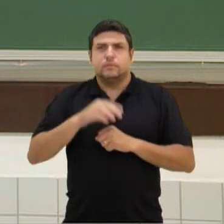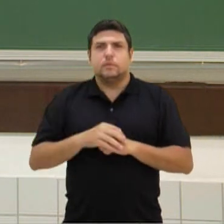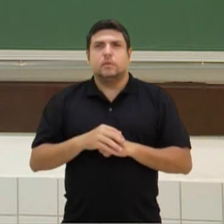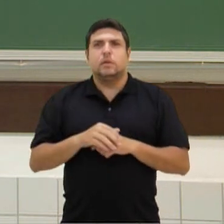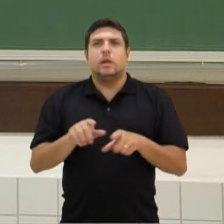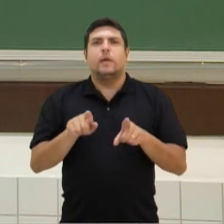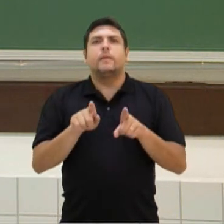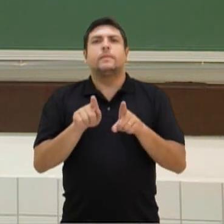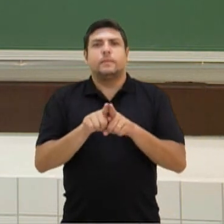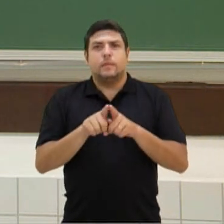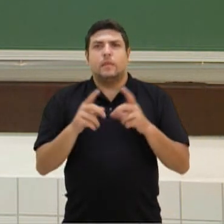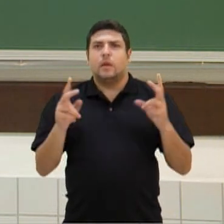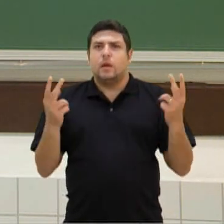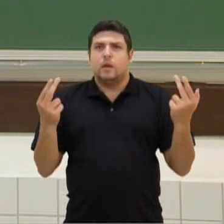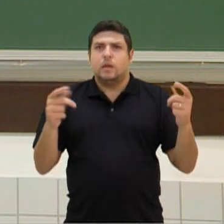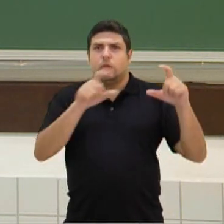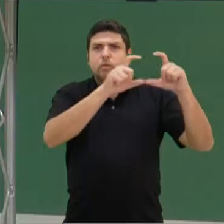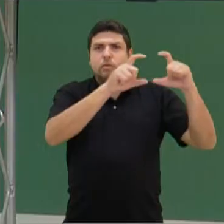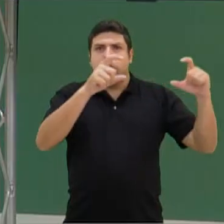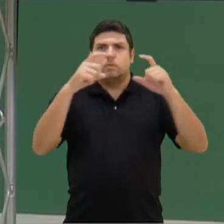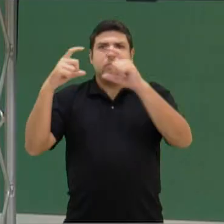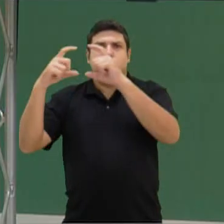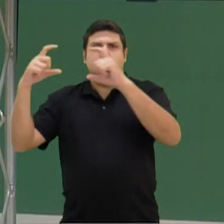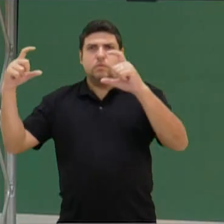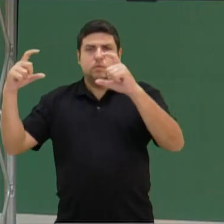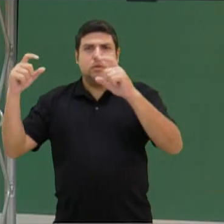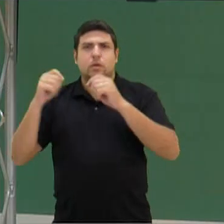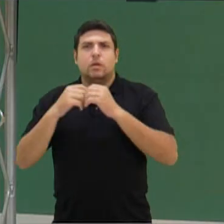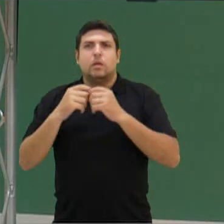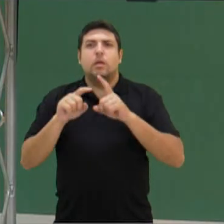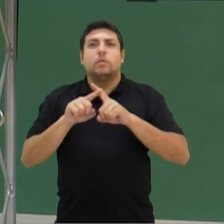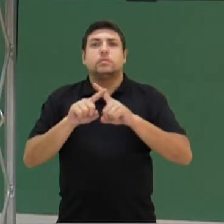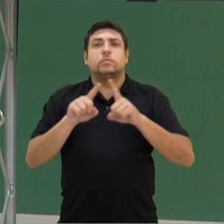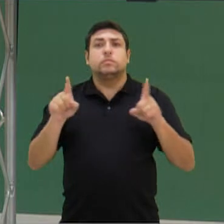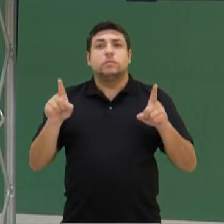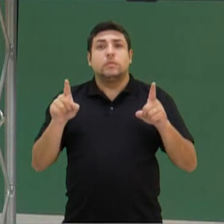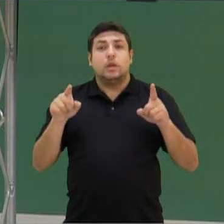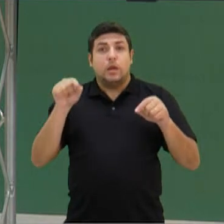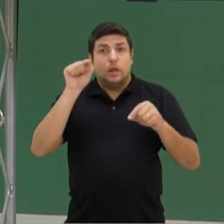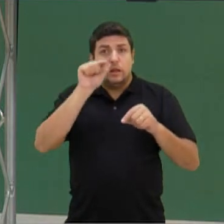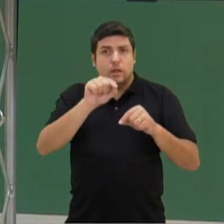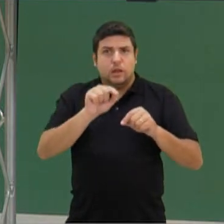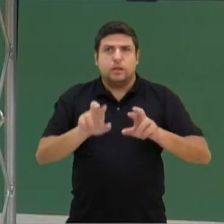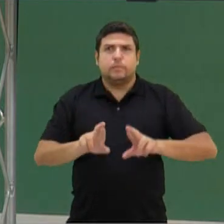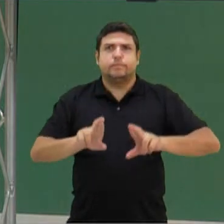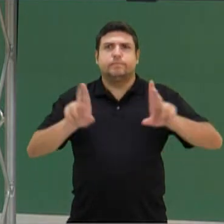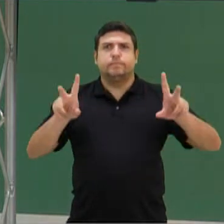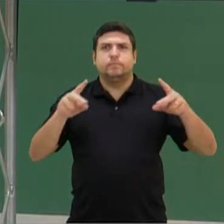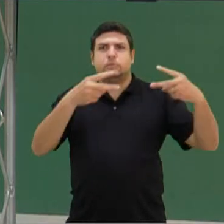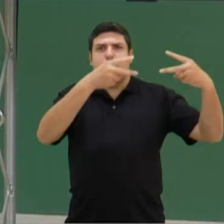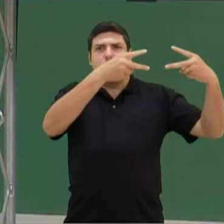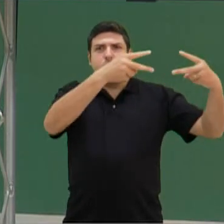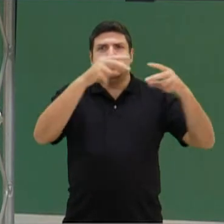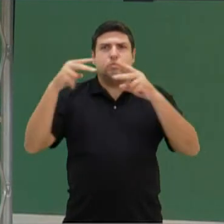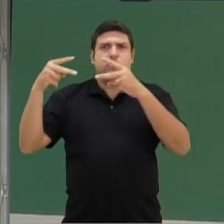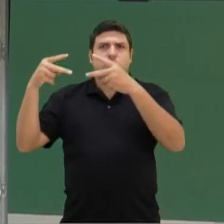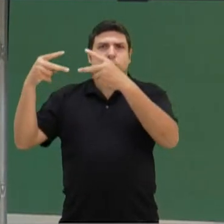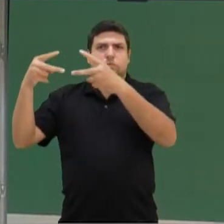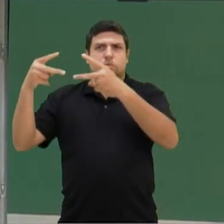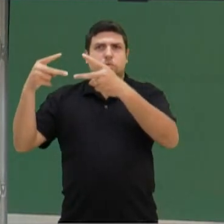processo que você faz equação. Só que nesse caso estamos falando de desigualdades. Então, é o mesmo processo